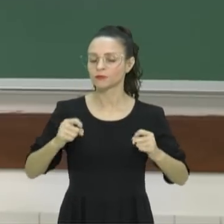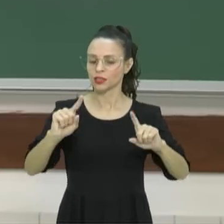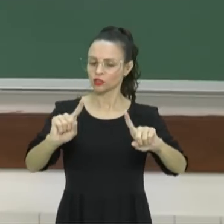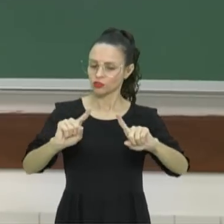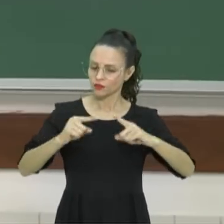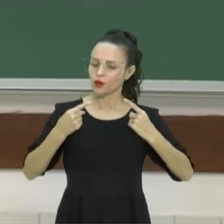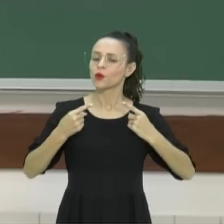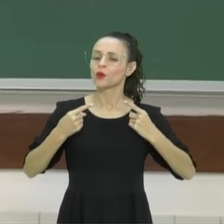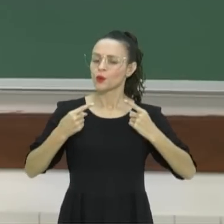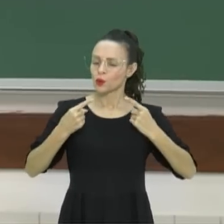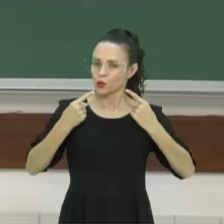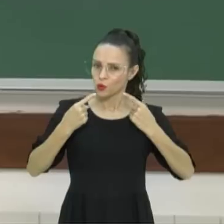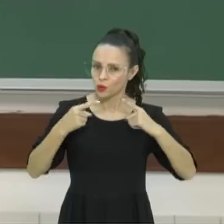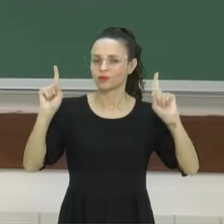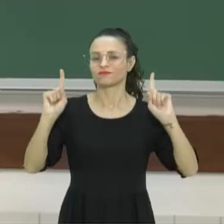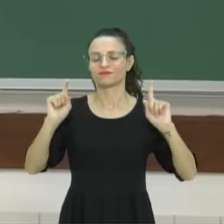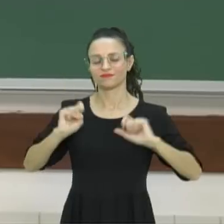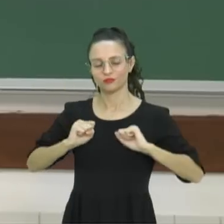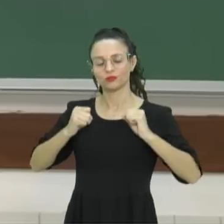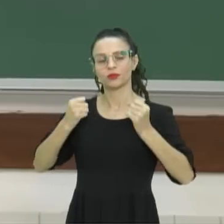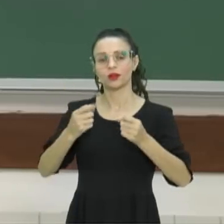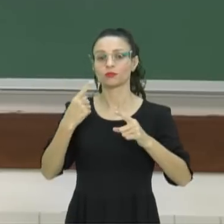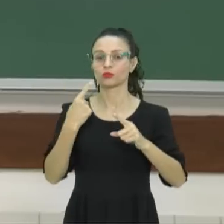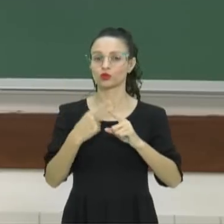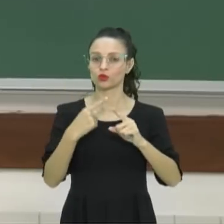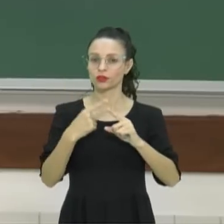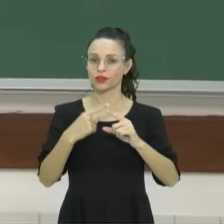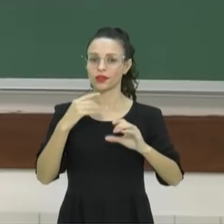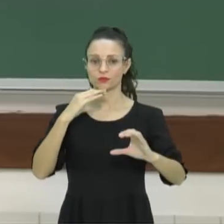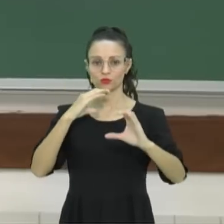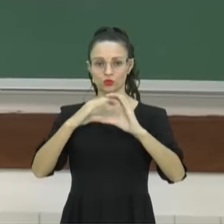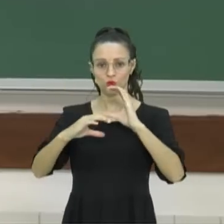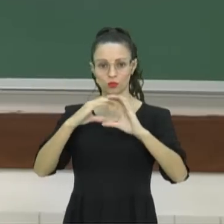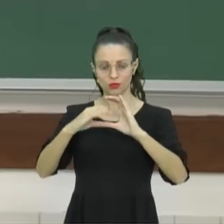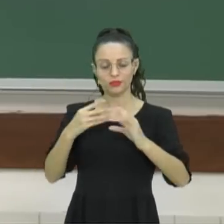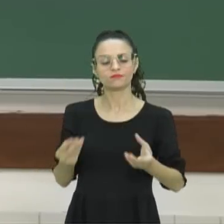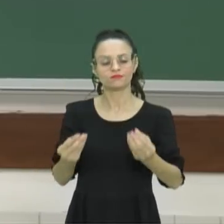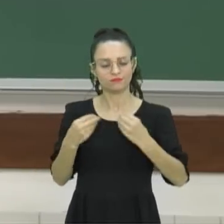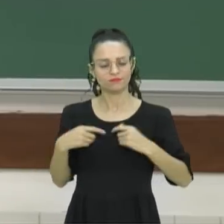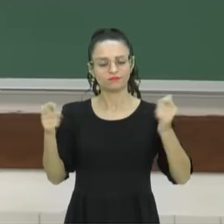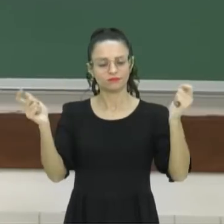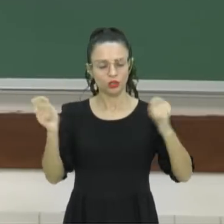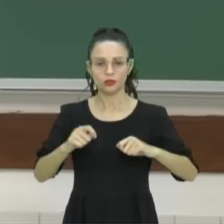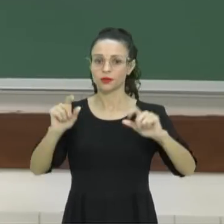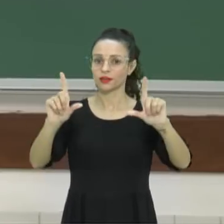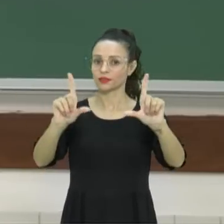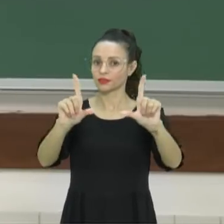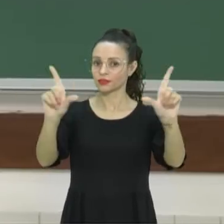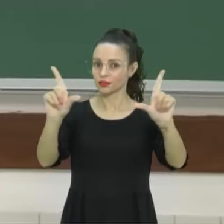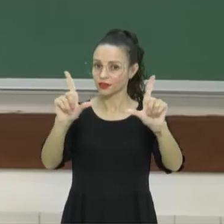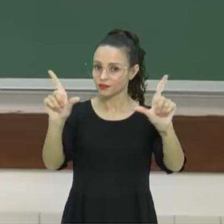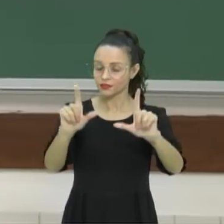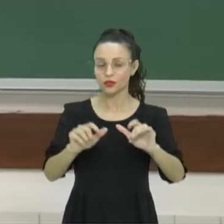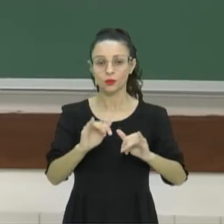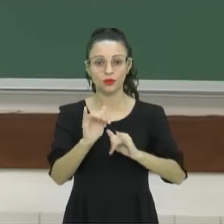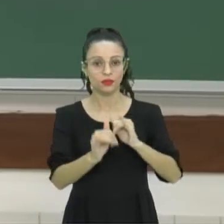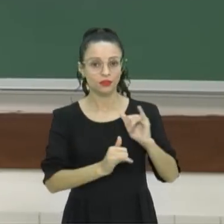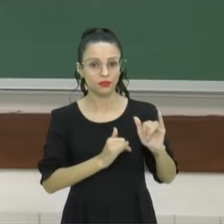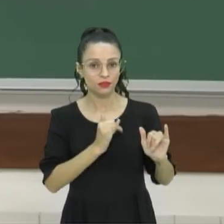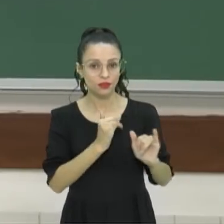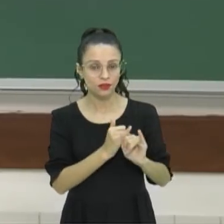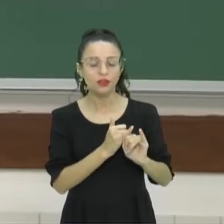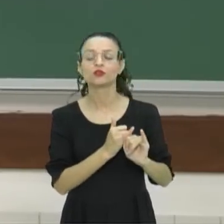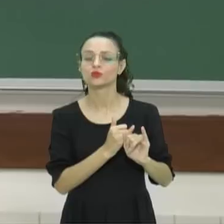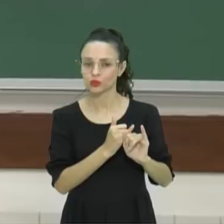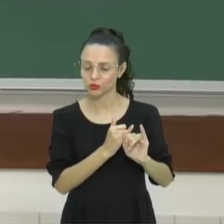desafio, porque o meio de comunicação nos possibilitou. A televisão, a internet, fez